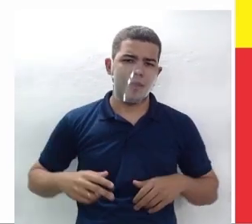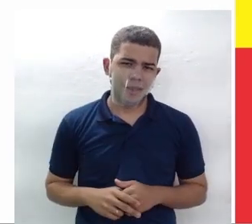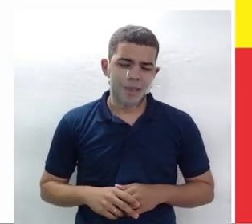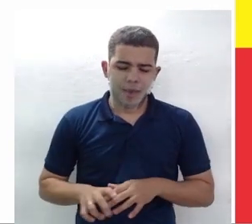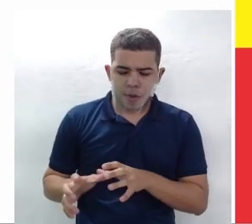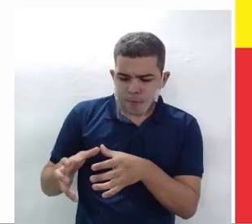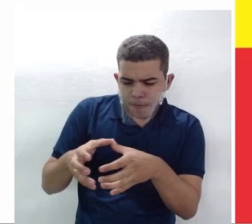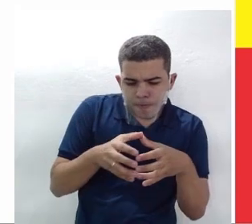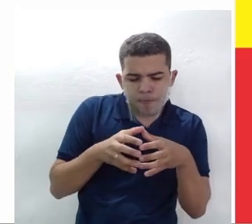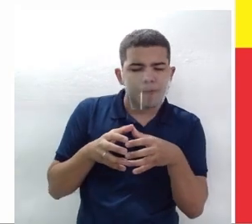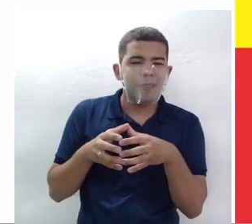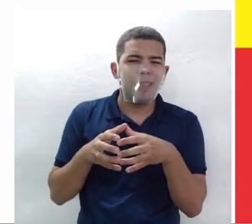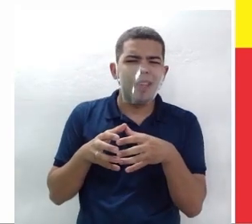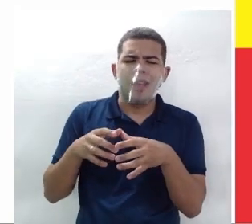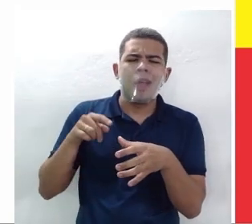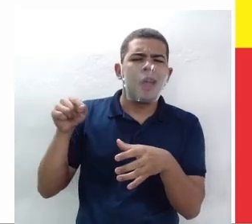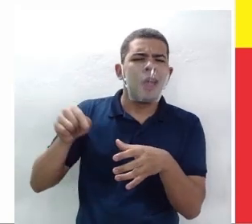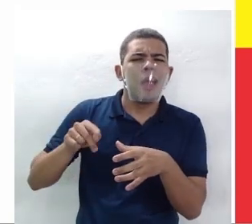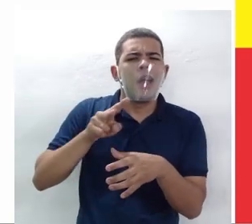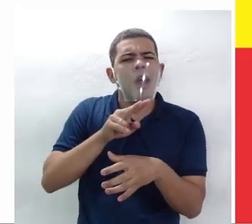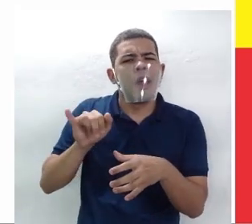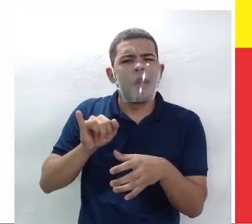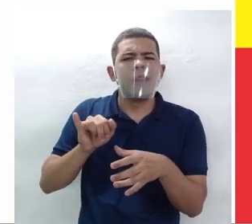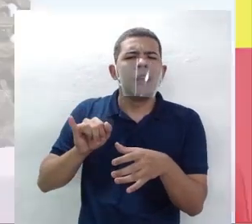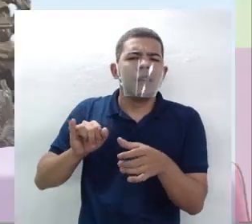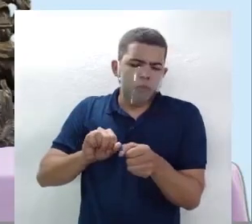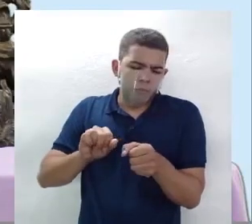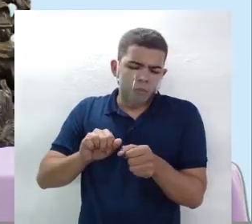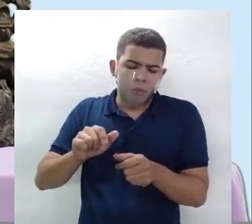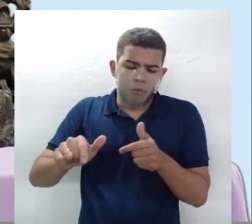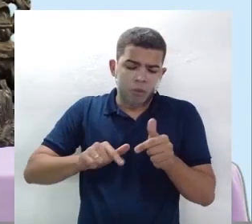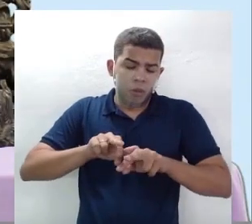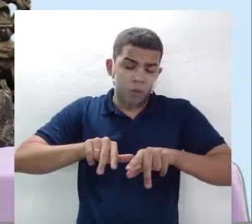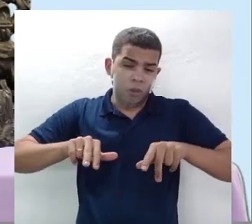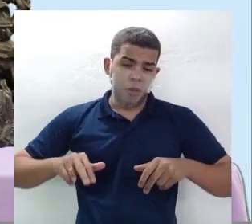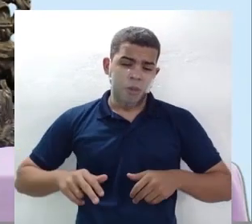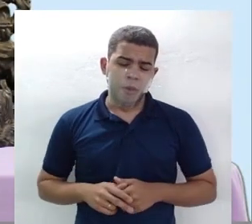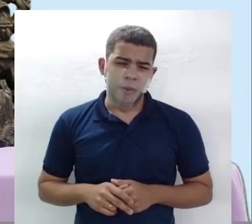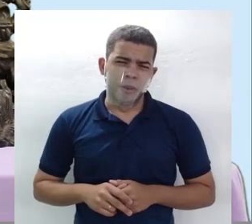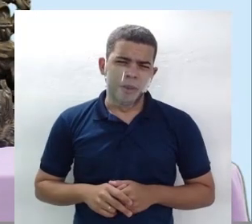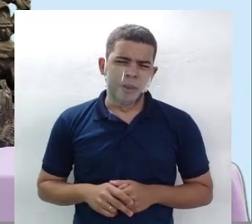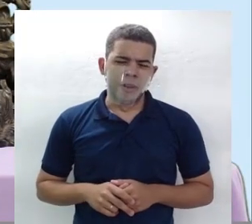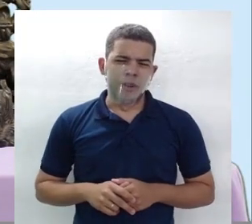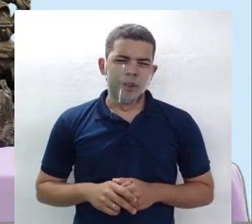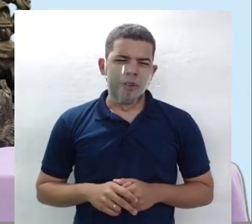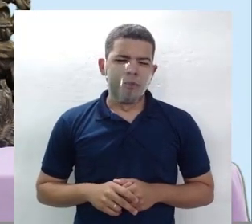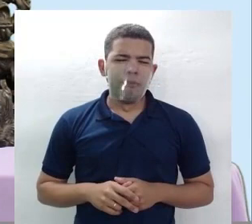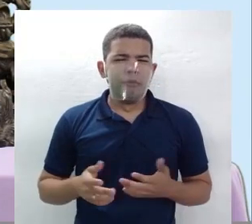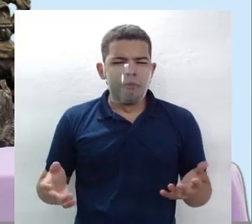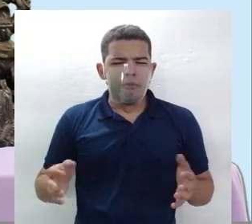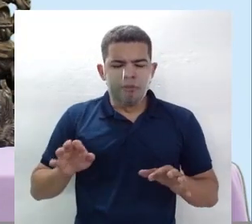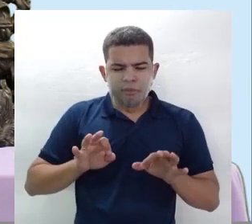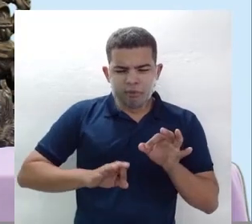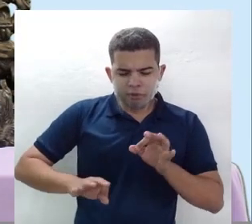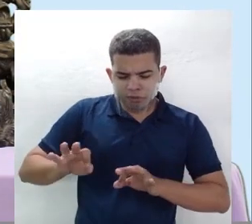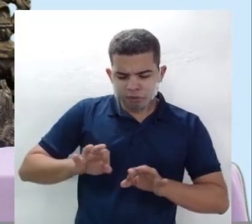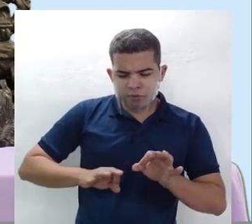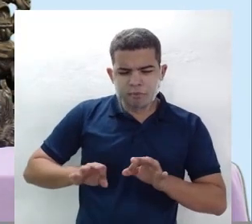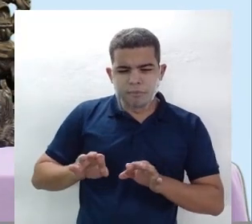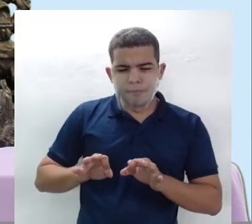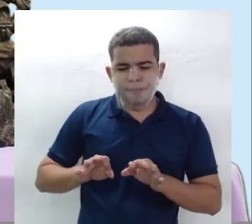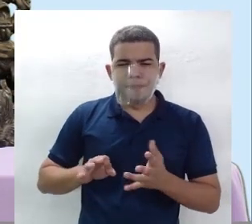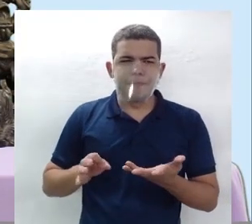vão desempenhar diversas funções. Então, essa organização, né,